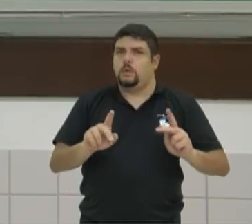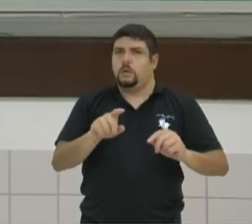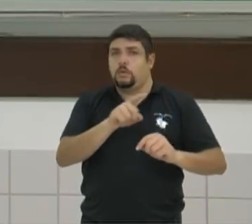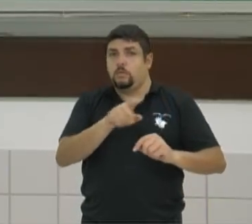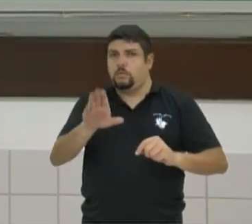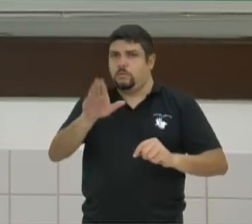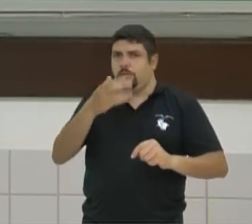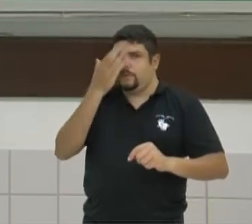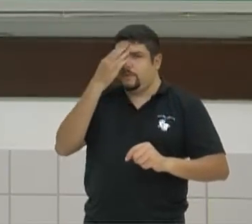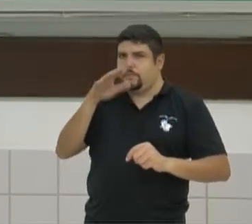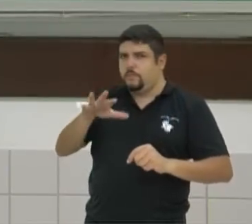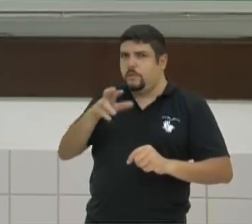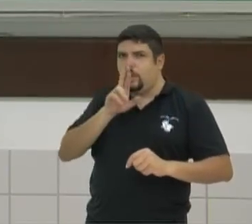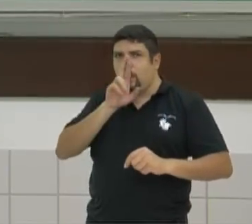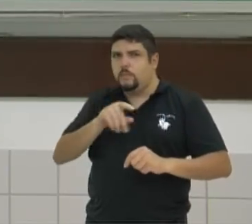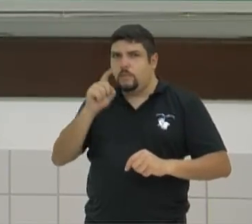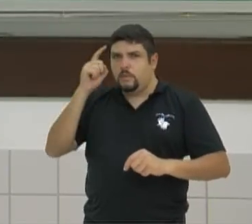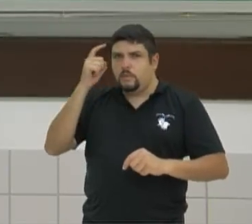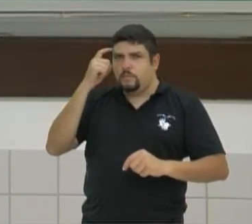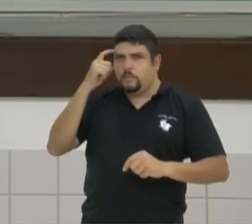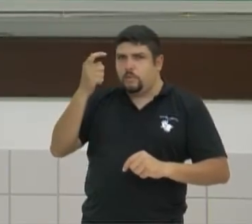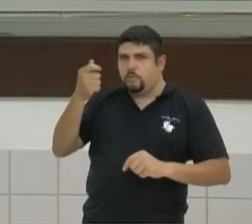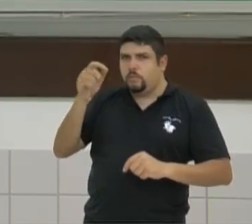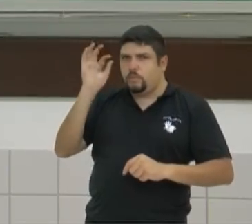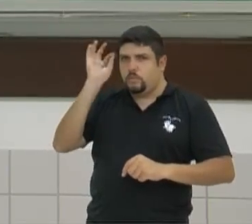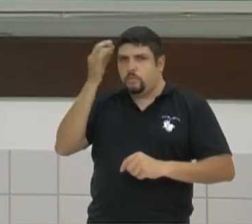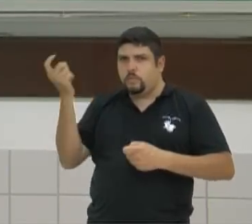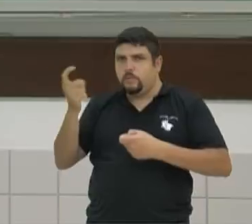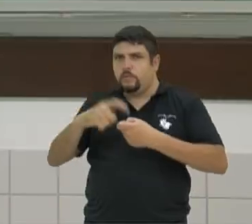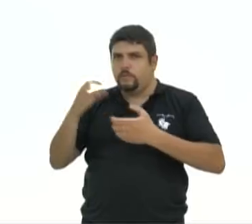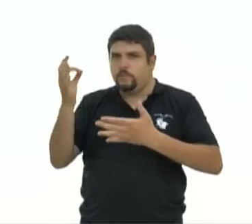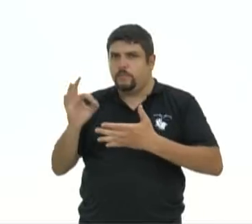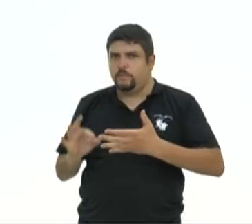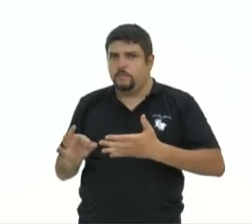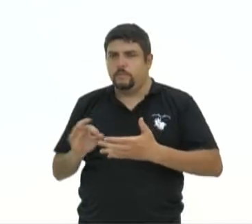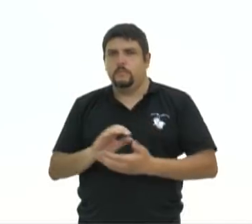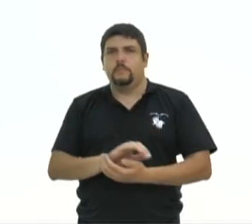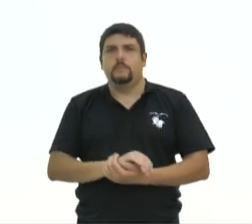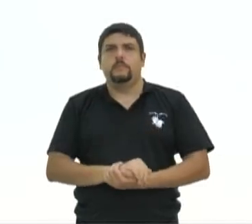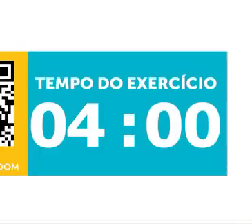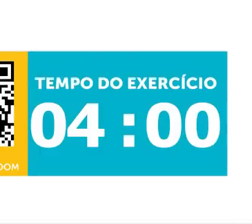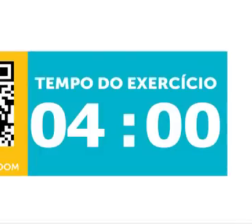ideia da resposta, né? Pense um pouquinho, anote aí no seu caderno as respostas e a gente já volta com a correção.